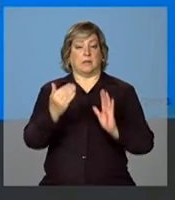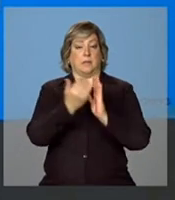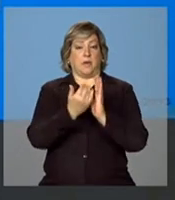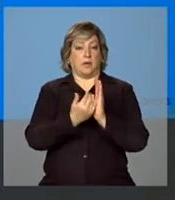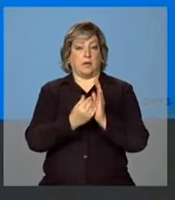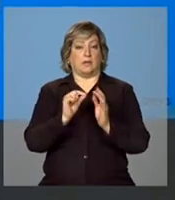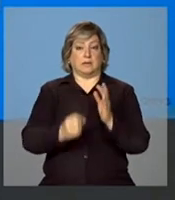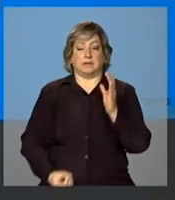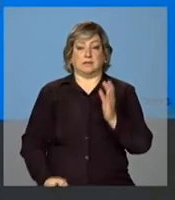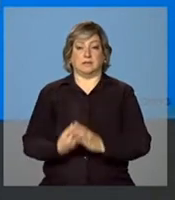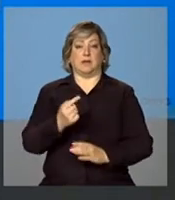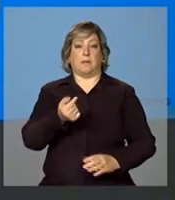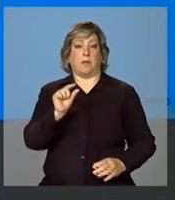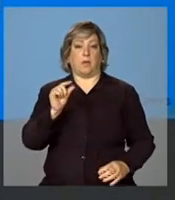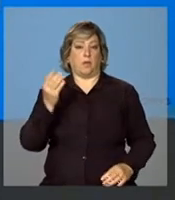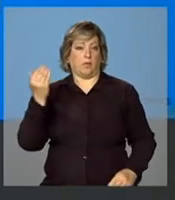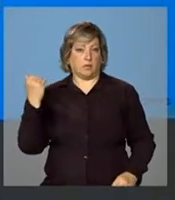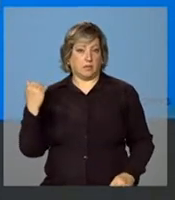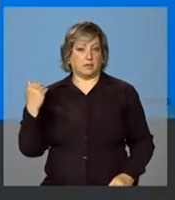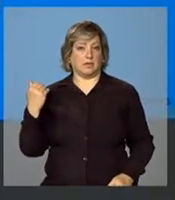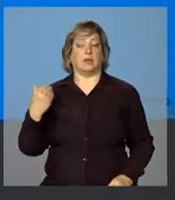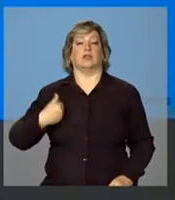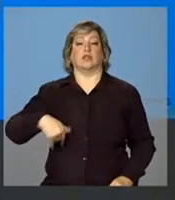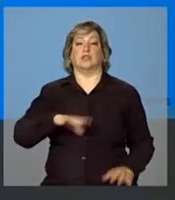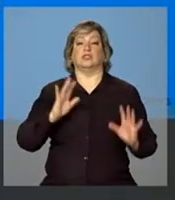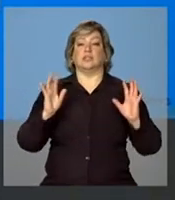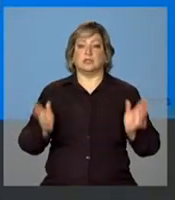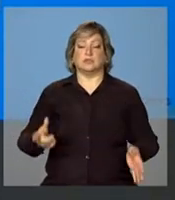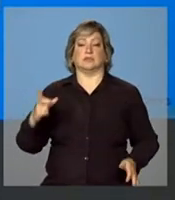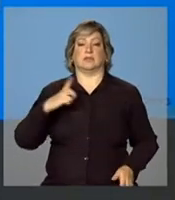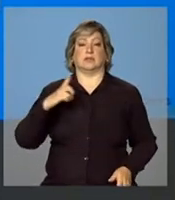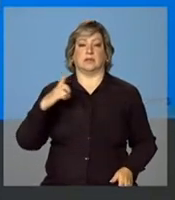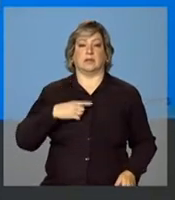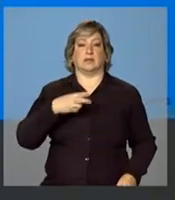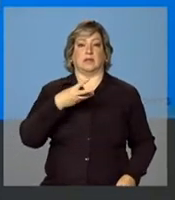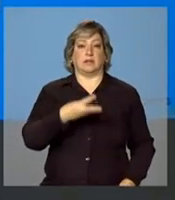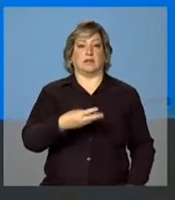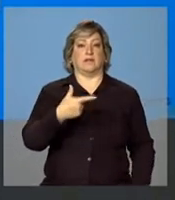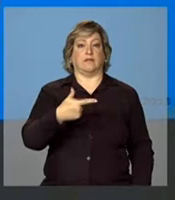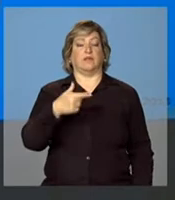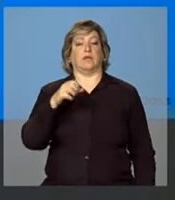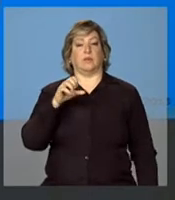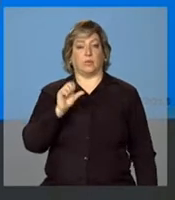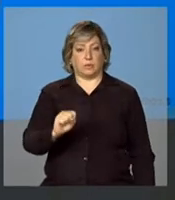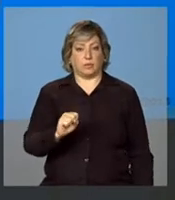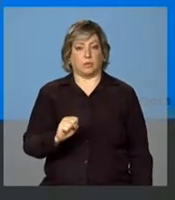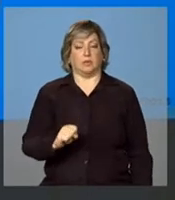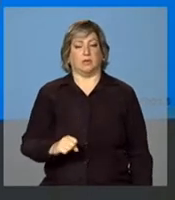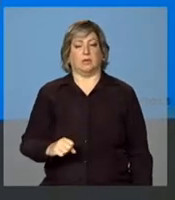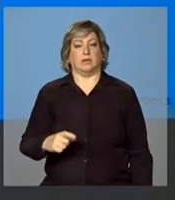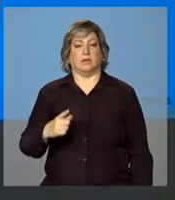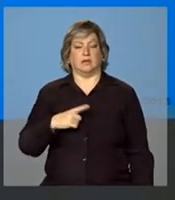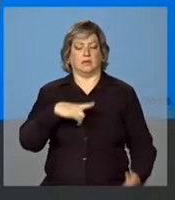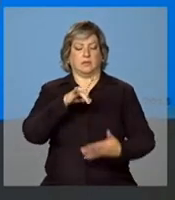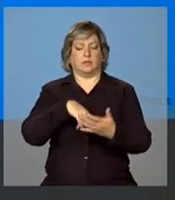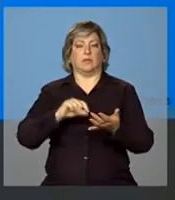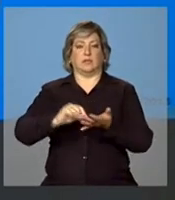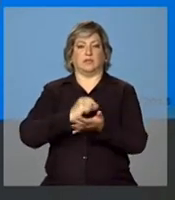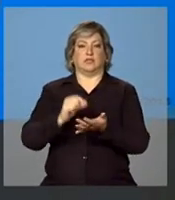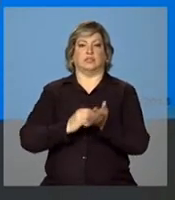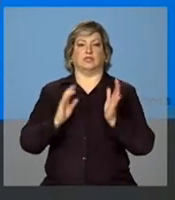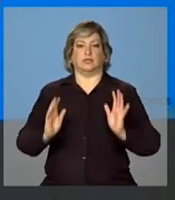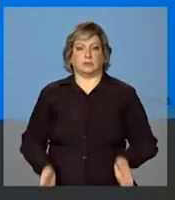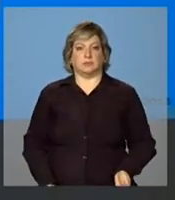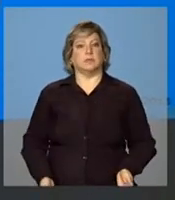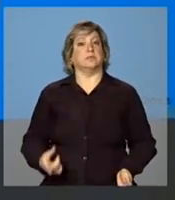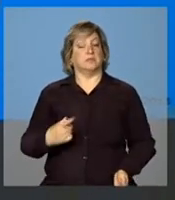lançado recentemente, tá, nós já temos 328 termos assinados. Tá? Esse é um número